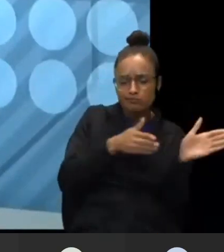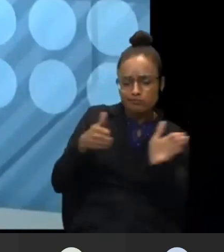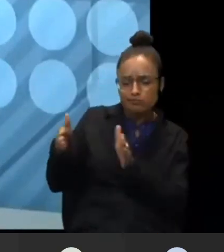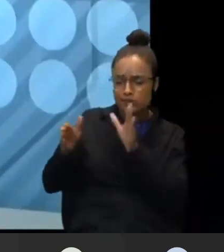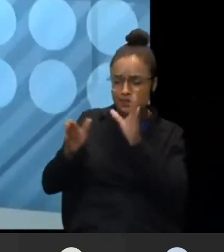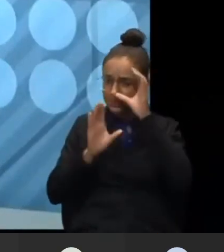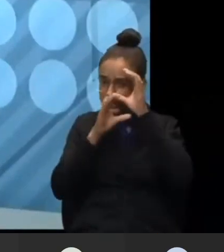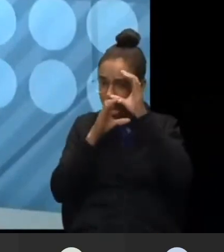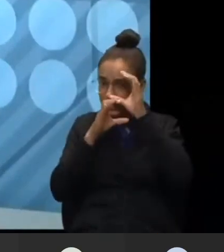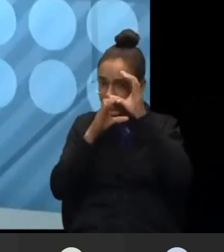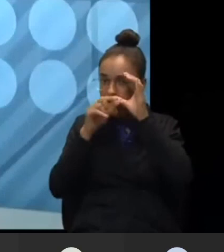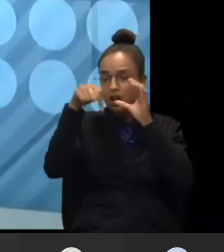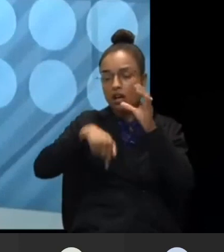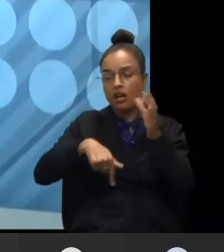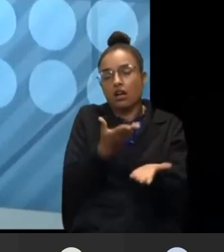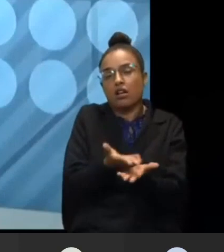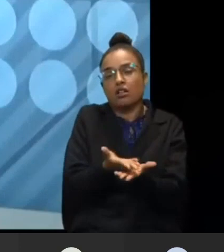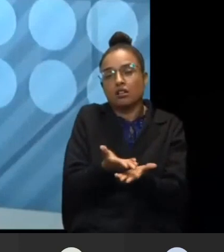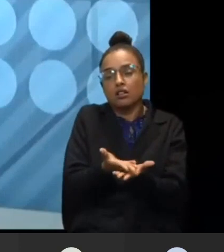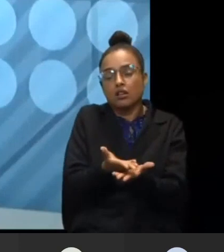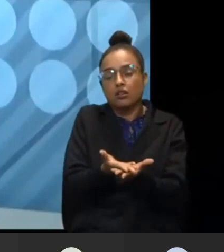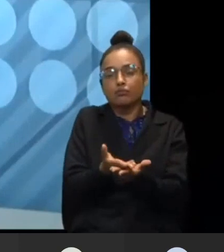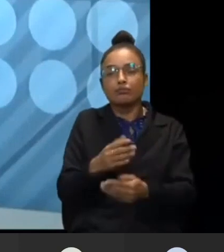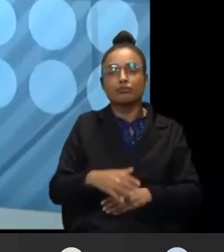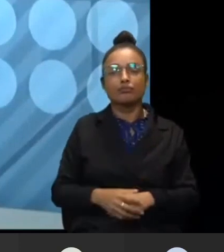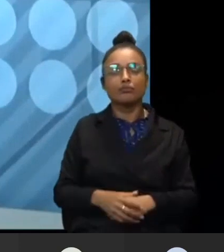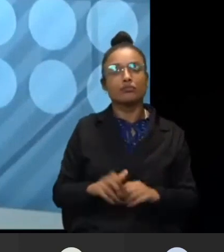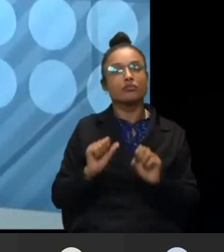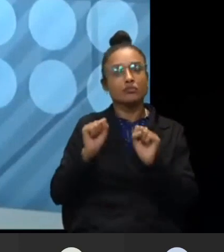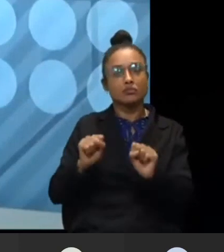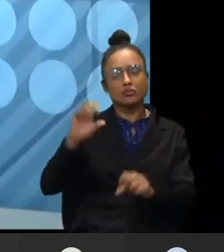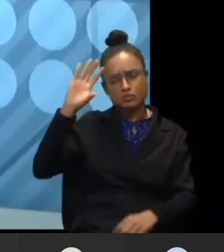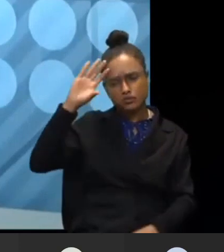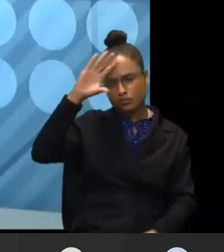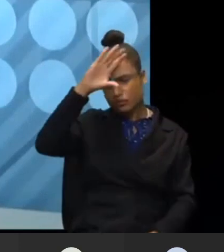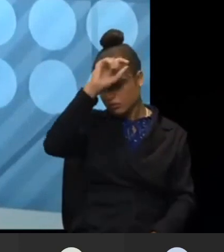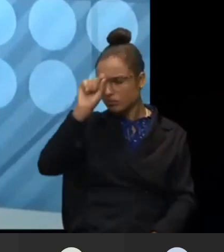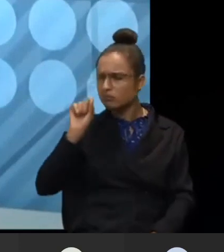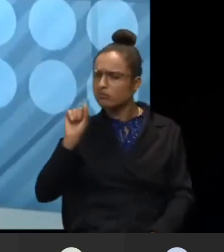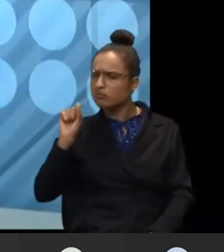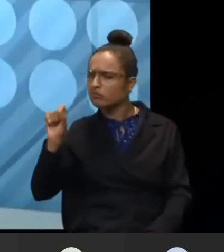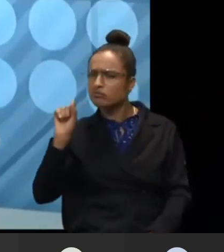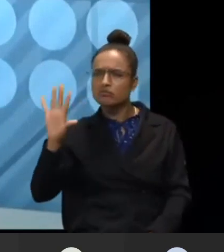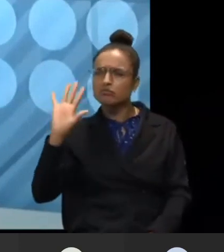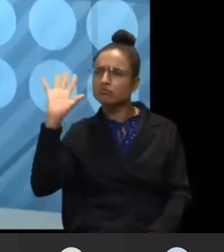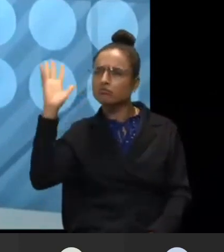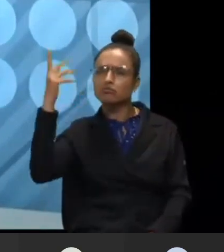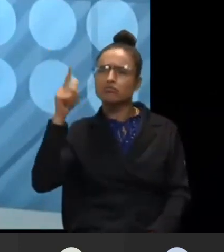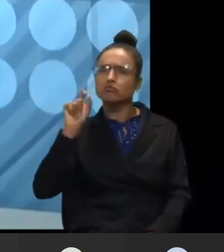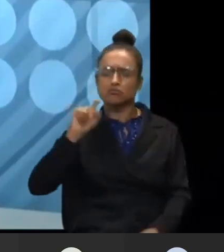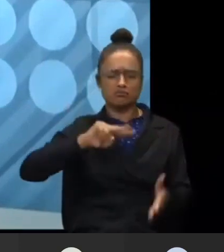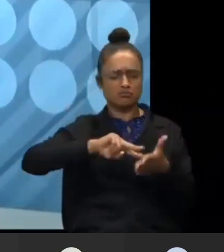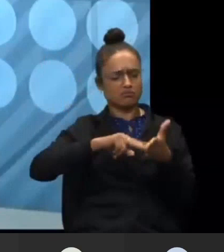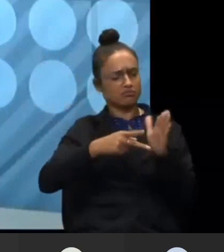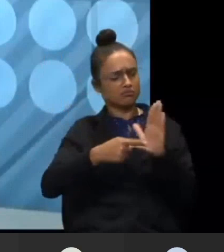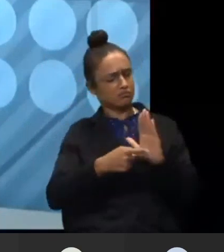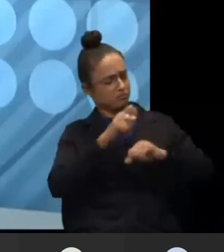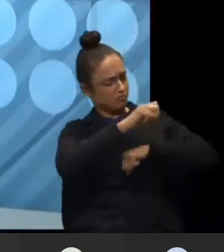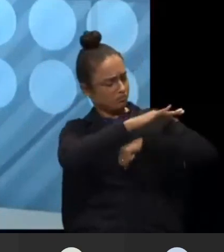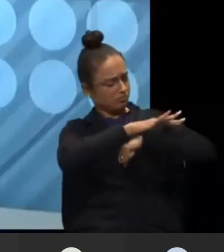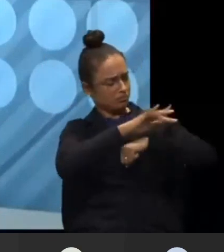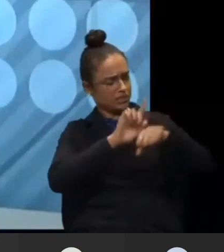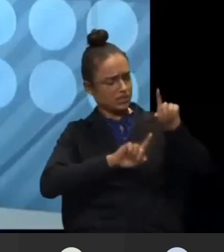eles têm que dar para nós uma interpretação. Tem que dar uma interpretação para entender o que está acontecendo naquele meio. O que simboliza esse índice de